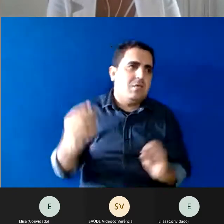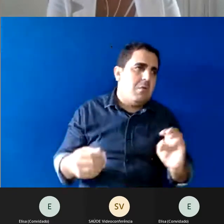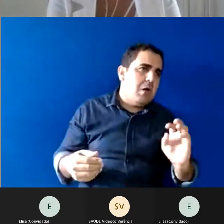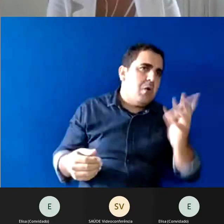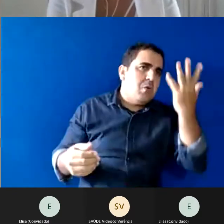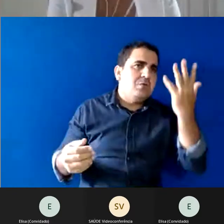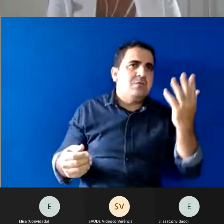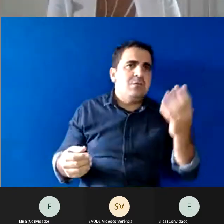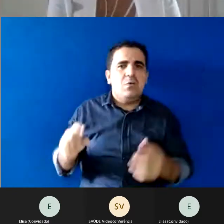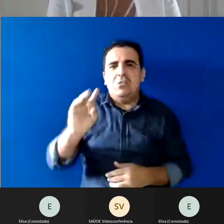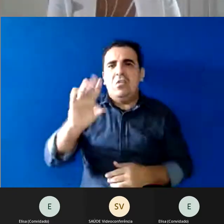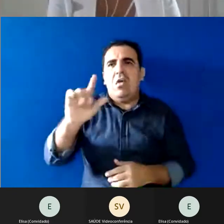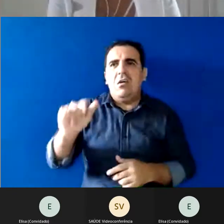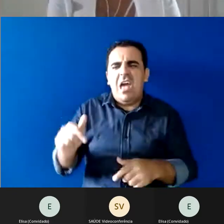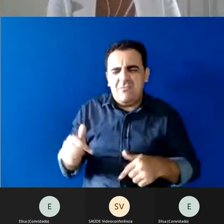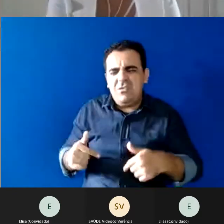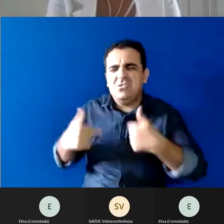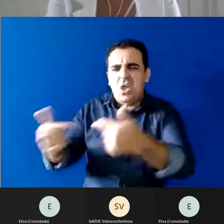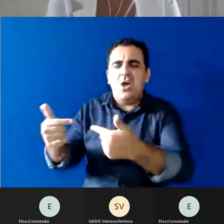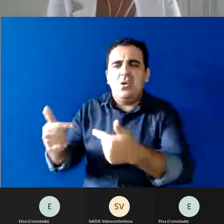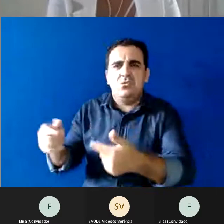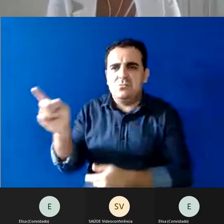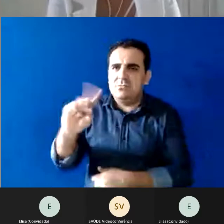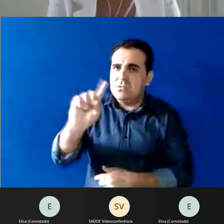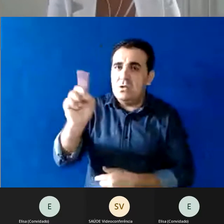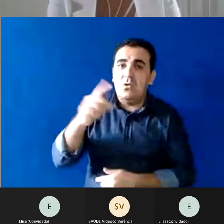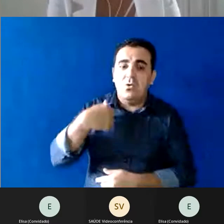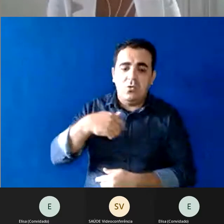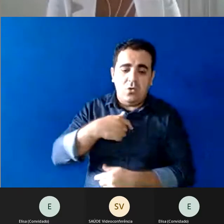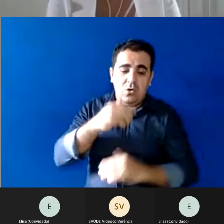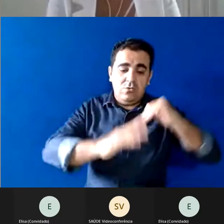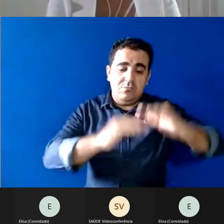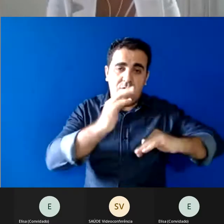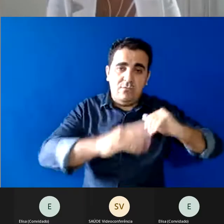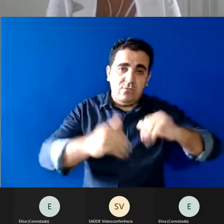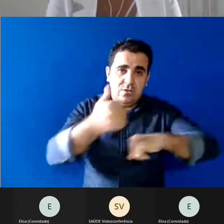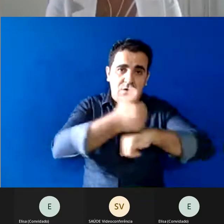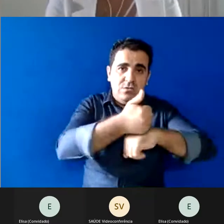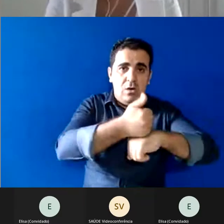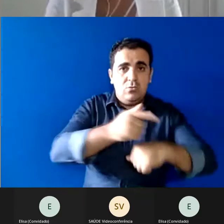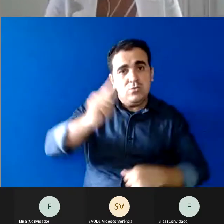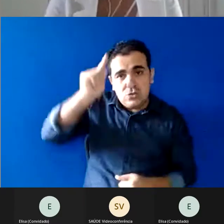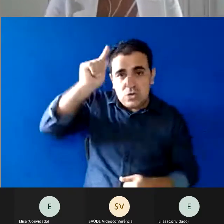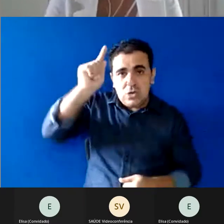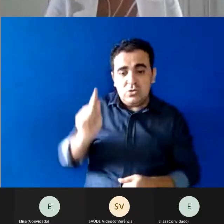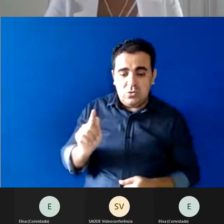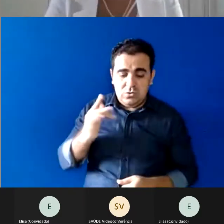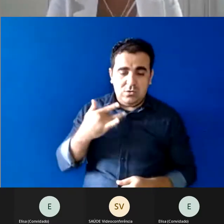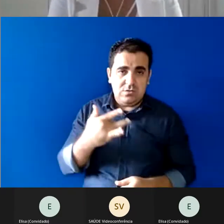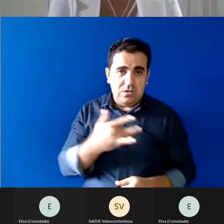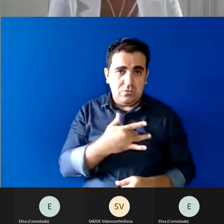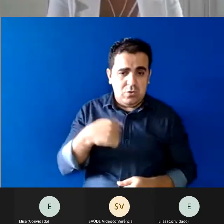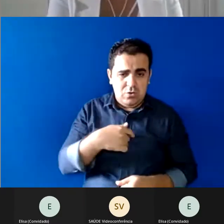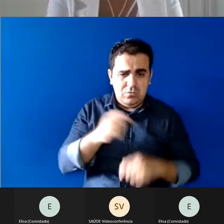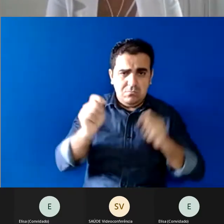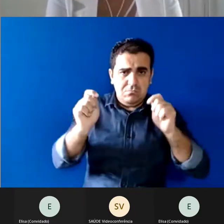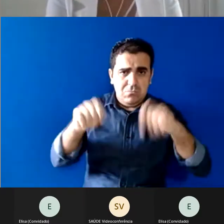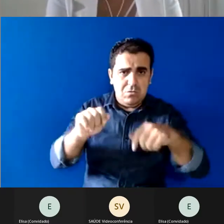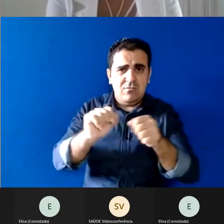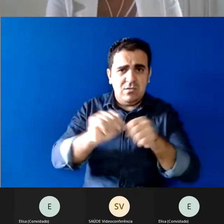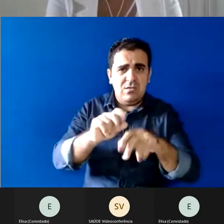só a sorte, né? Nós, profissionais de saúde, gestores da saúde, nós podemos fazer a